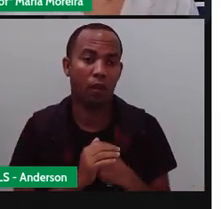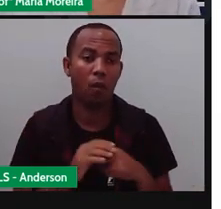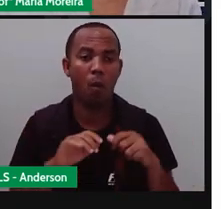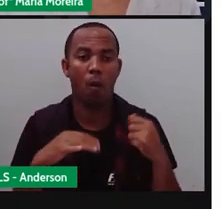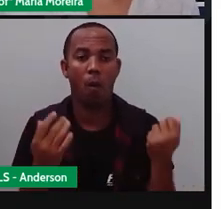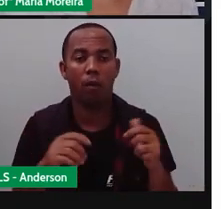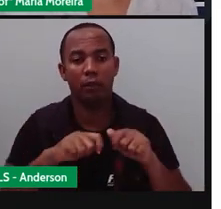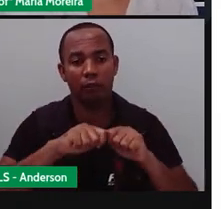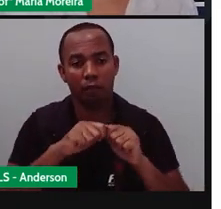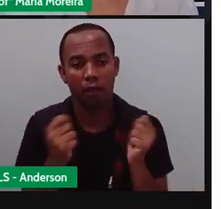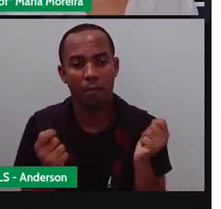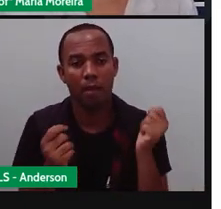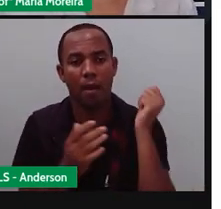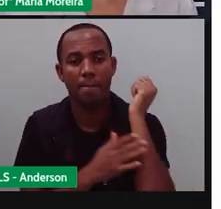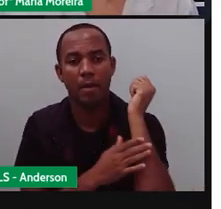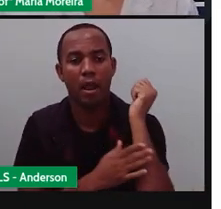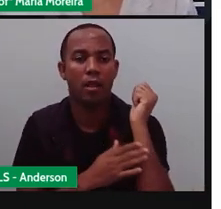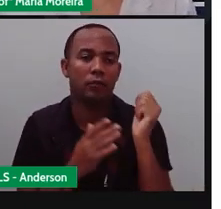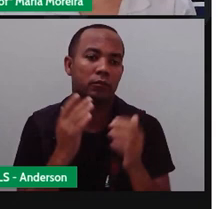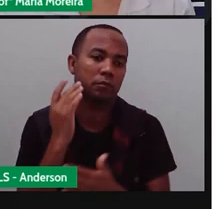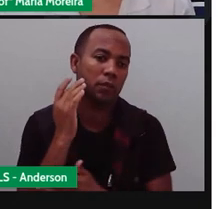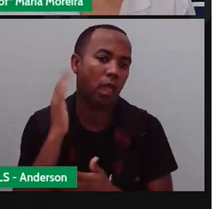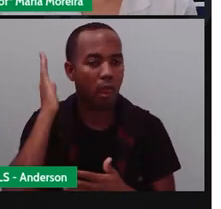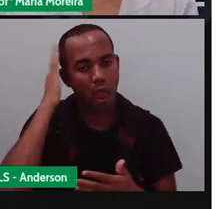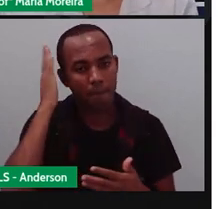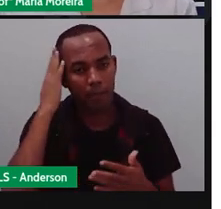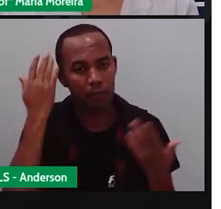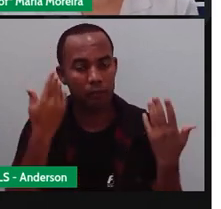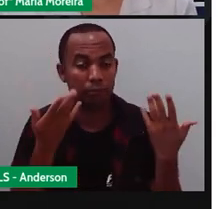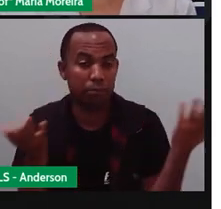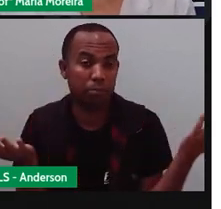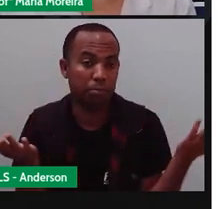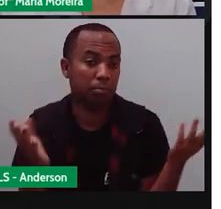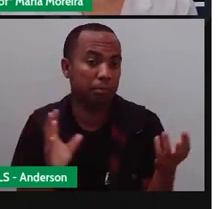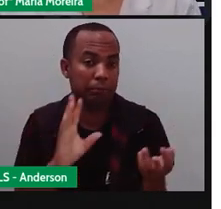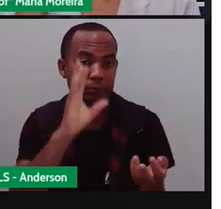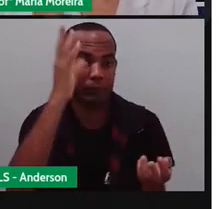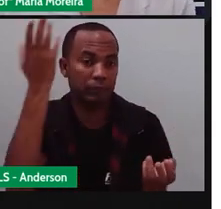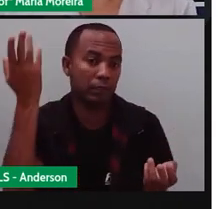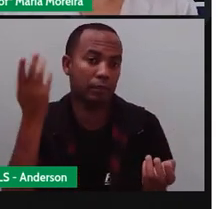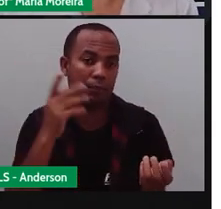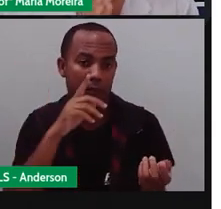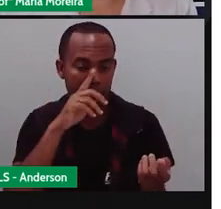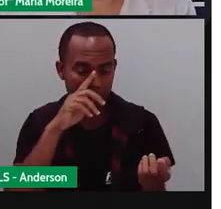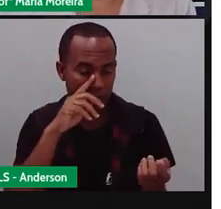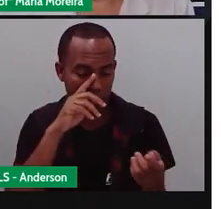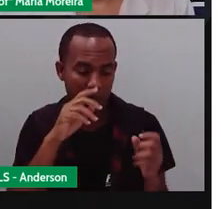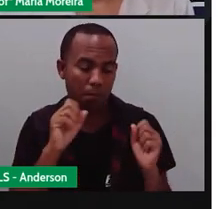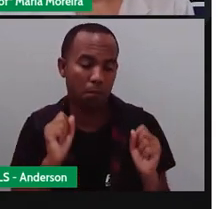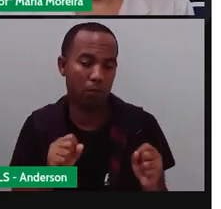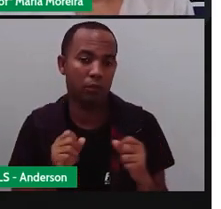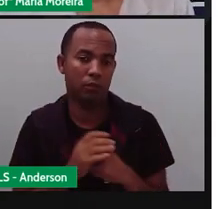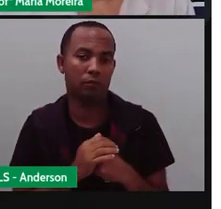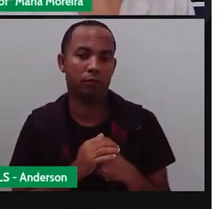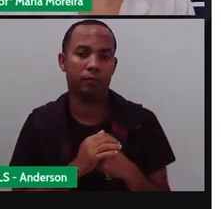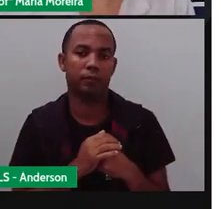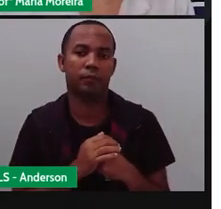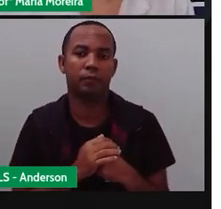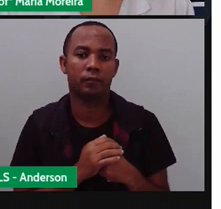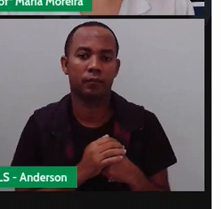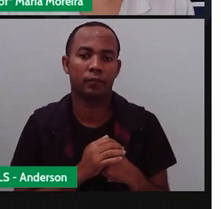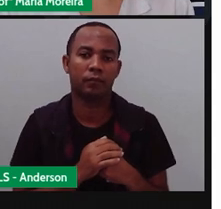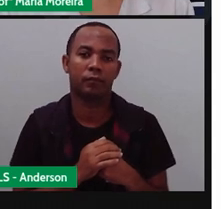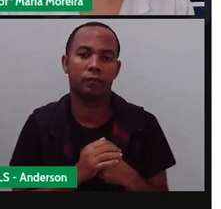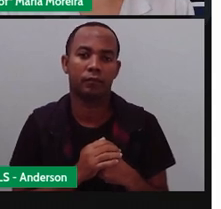membros né isso como que é bom ter fraturas aí expostas ou não mais é arriscadíssimo e não pode tá